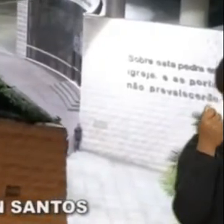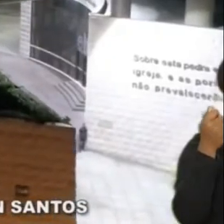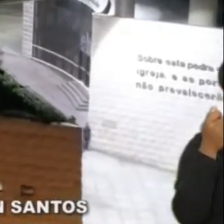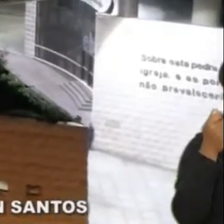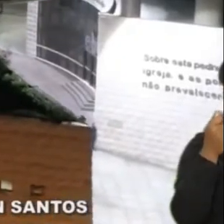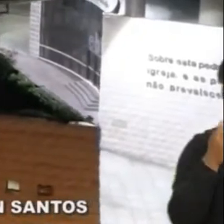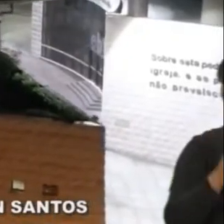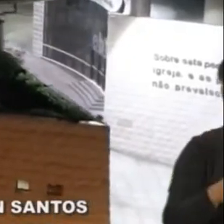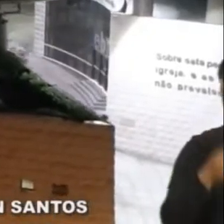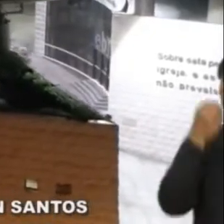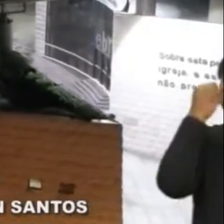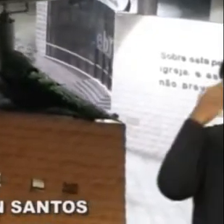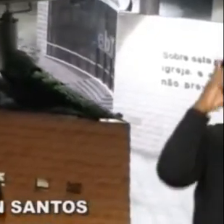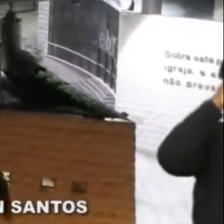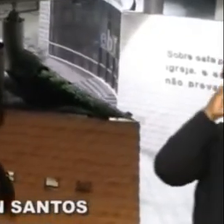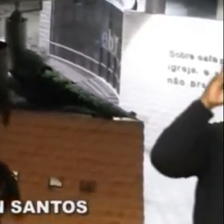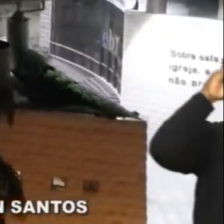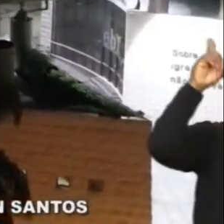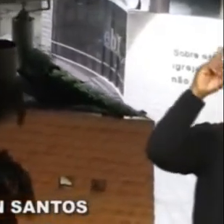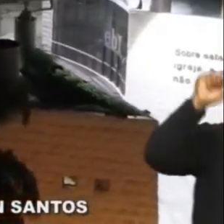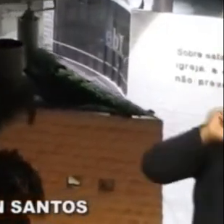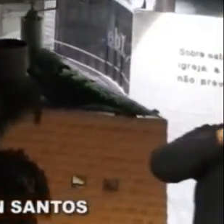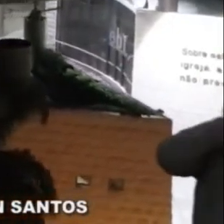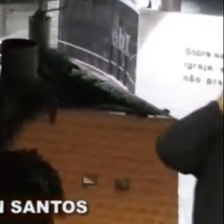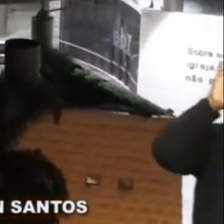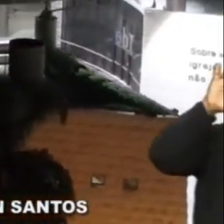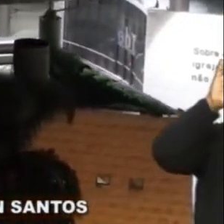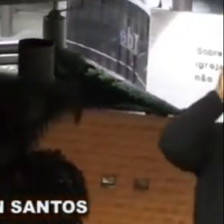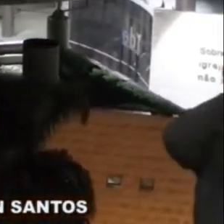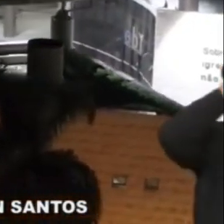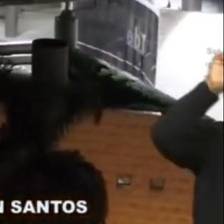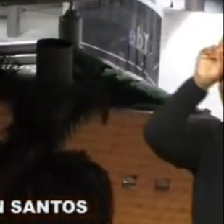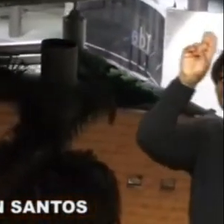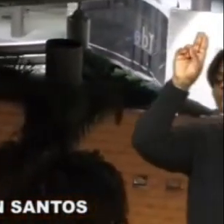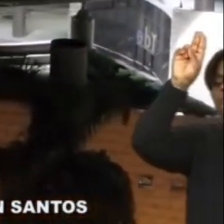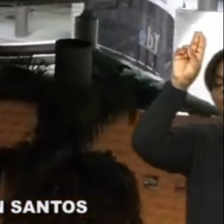Bendito e glorificado seja o teu santo nome.